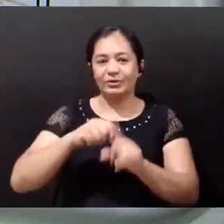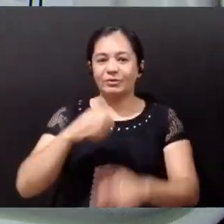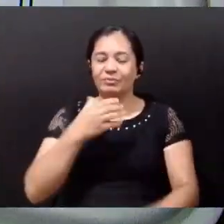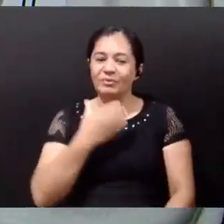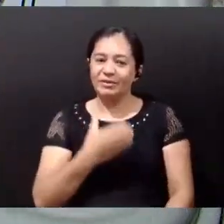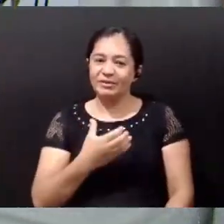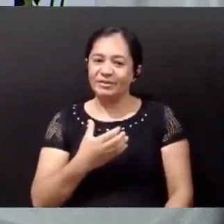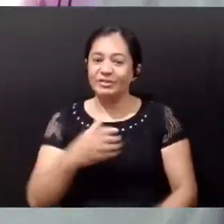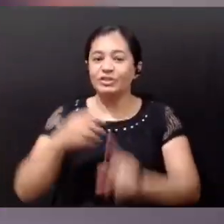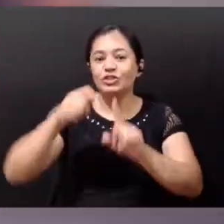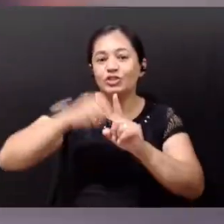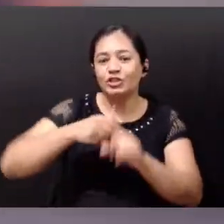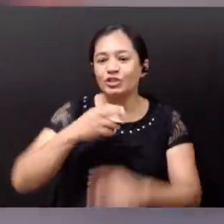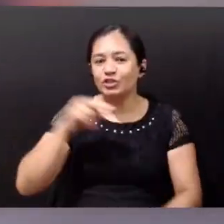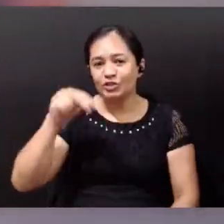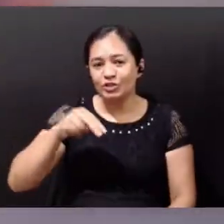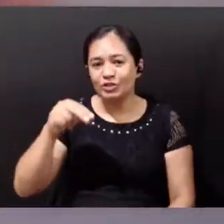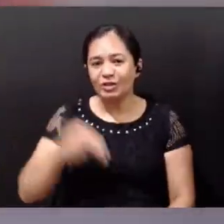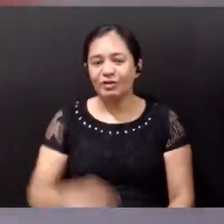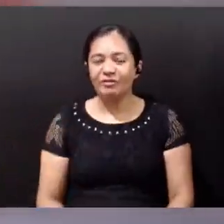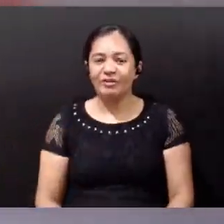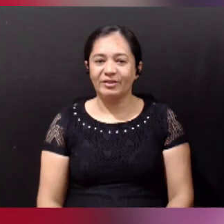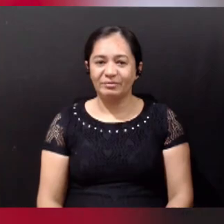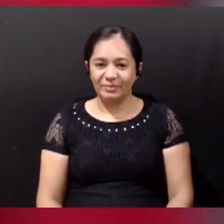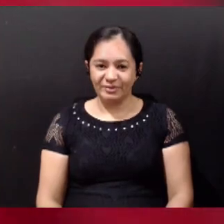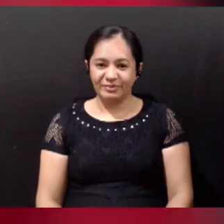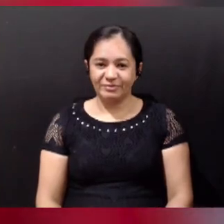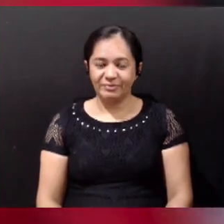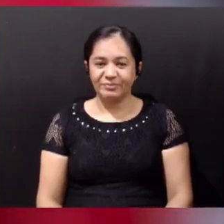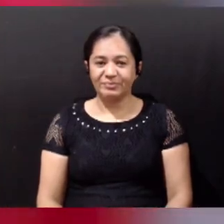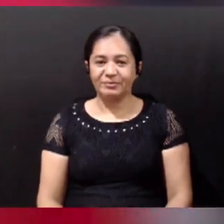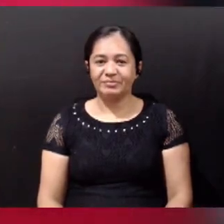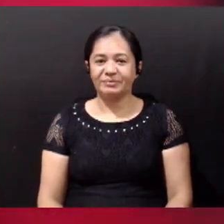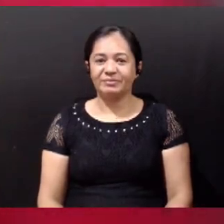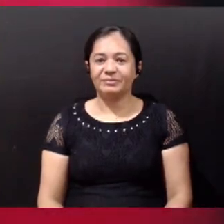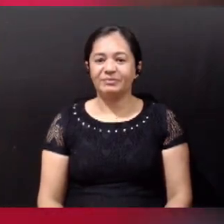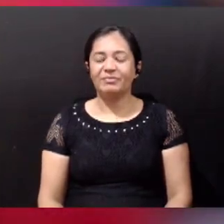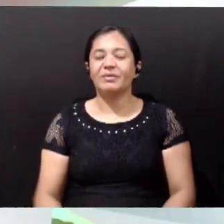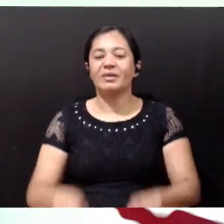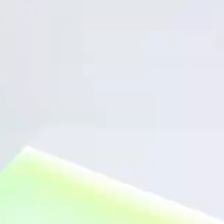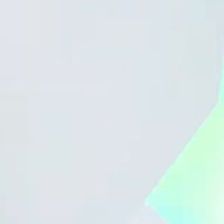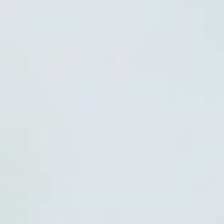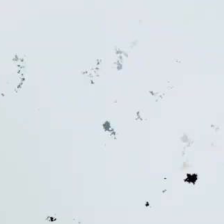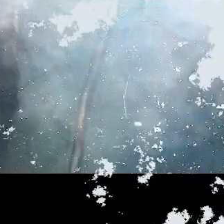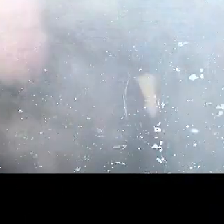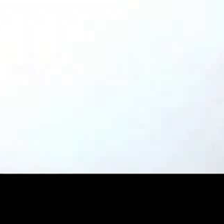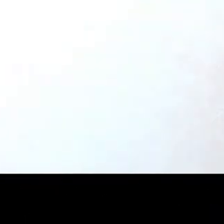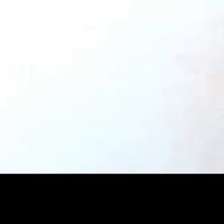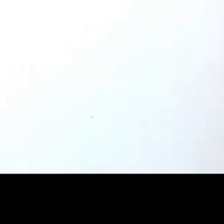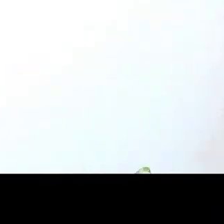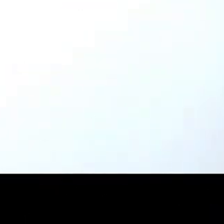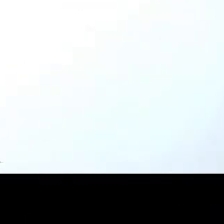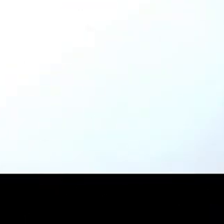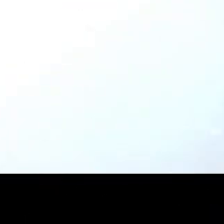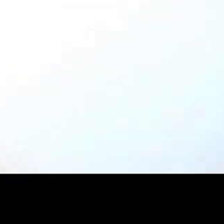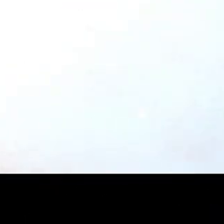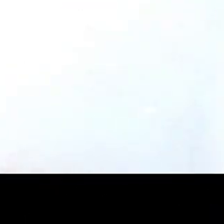além do matar a fome de quem vive em situação de rua ou em vulnerabilidade social.